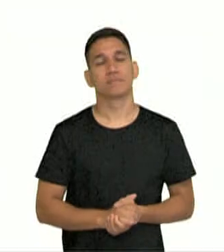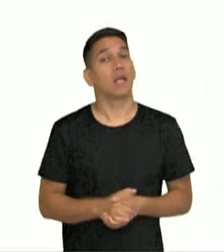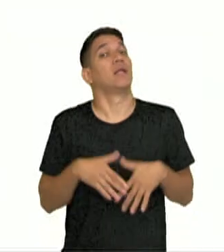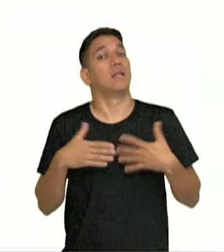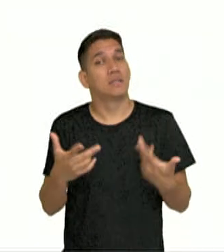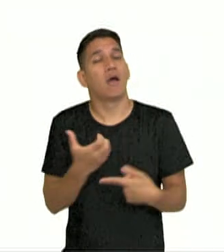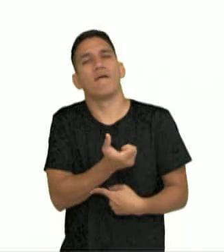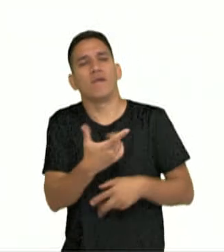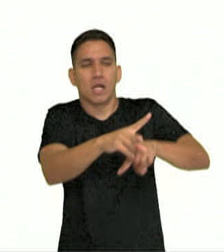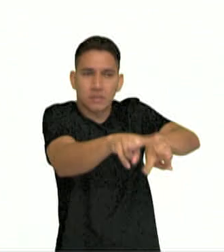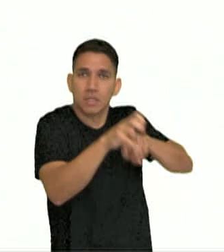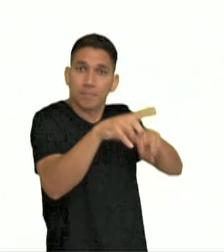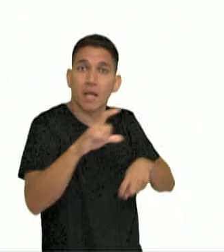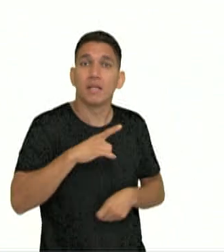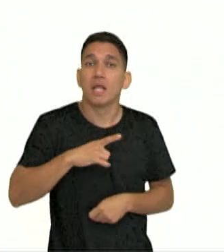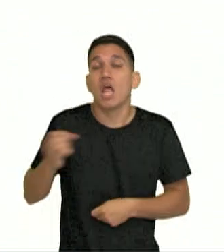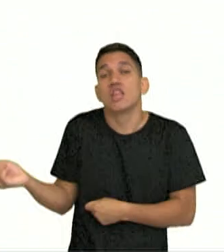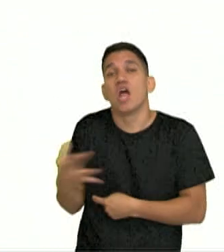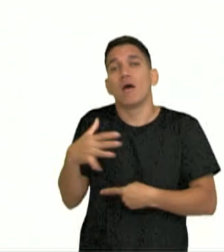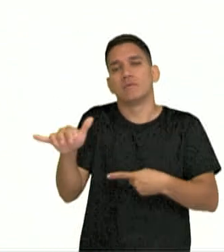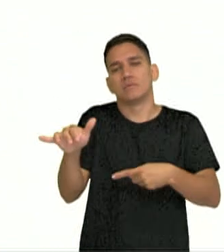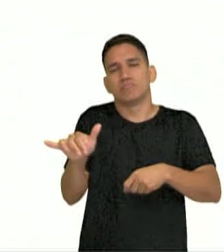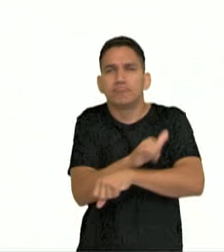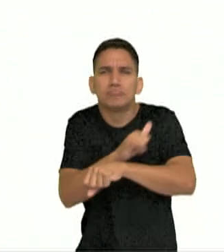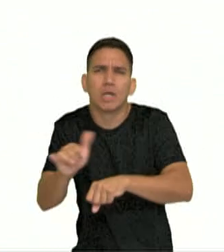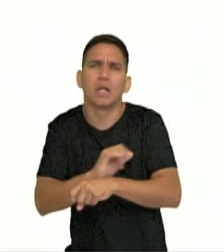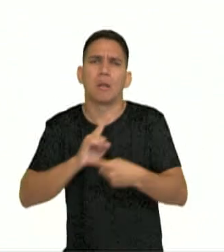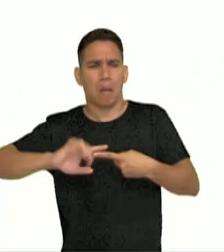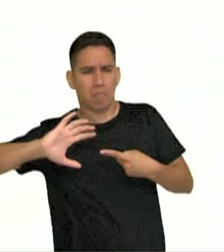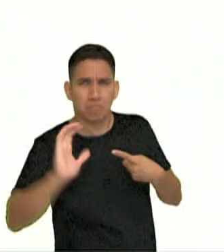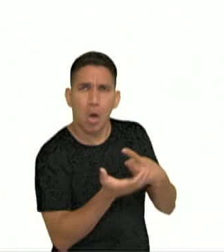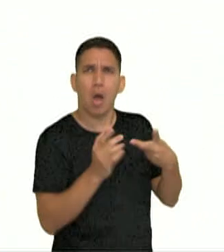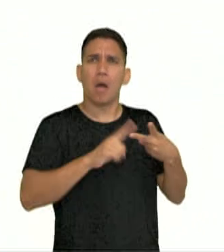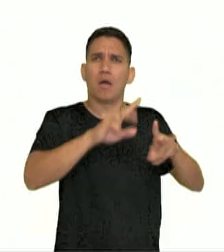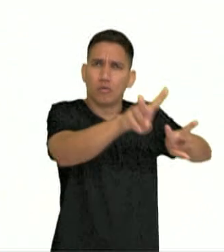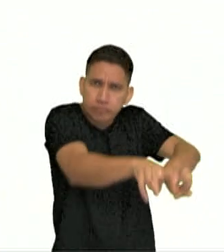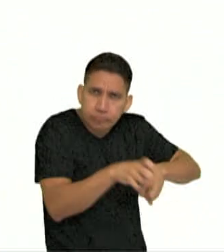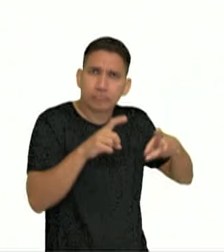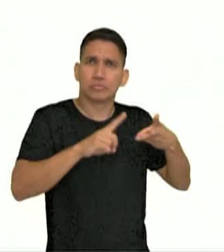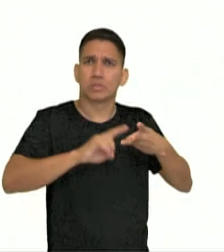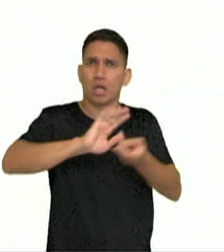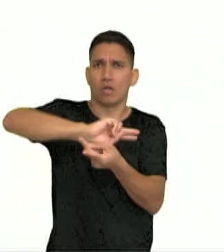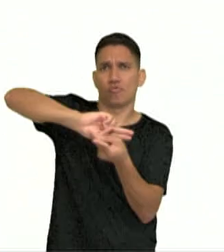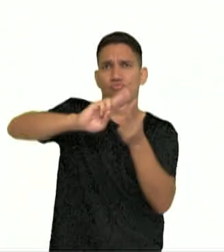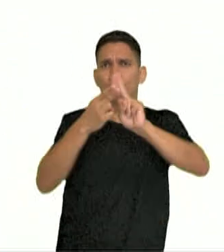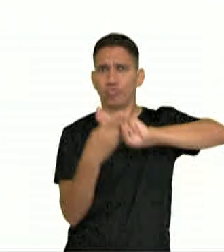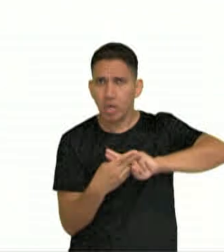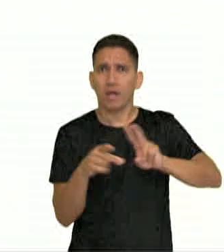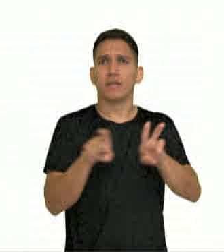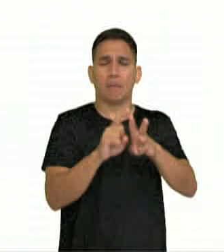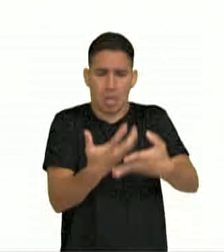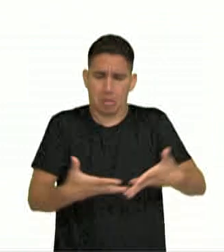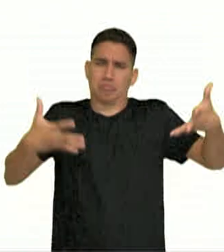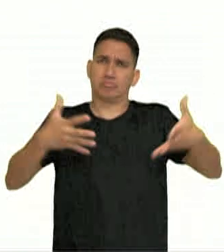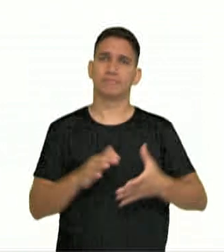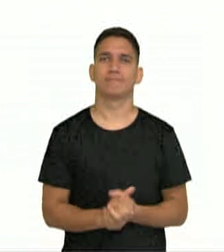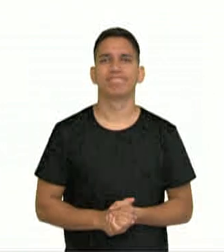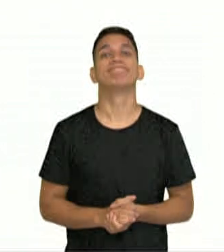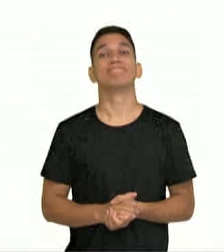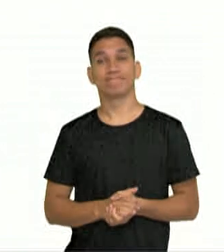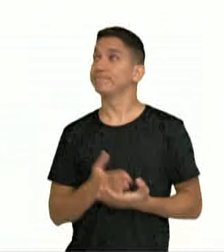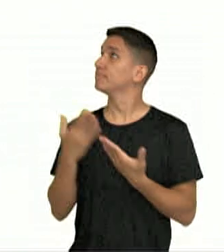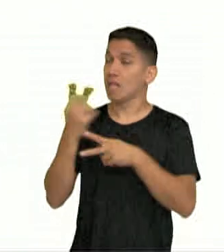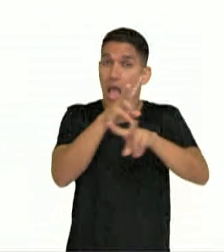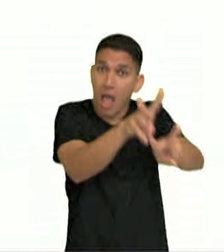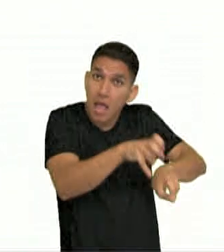com o trabalho agrícola surgem novas ferramentas. Foice, enxada, moinho, cesto. Enxada, a agricultura